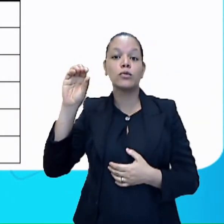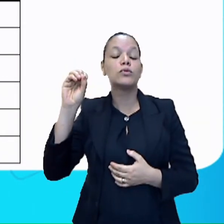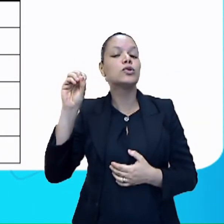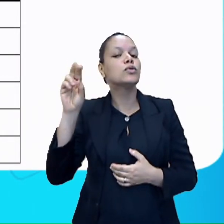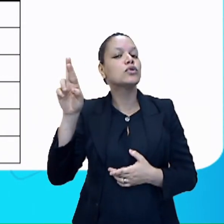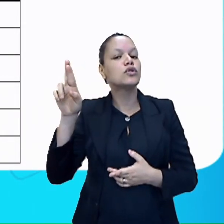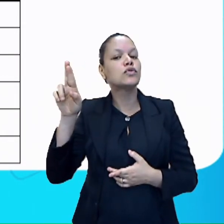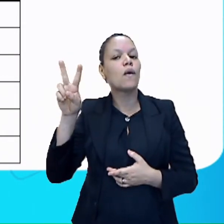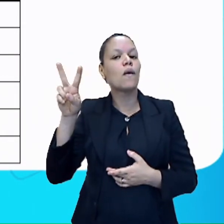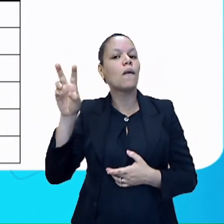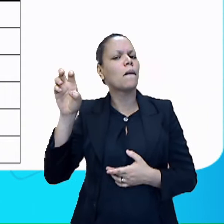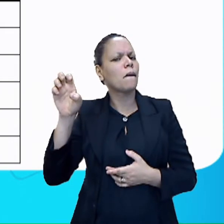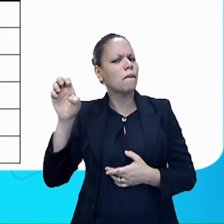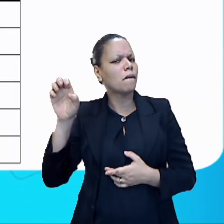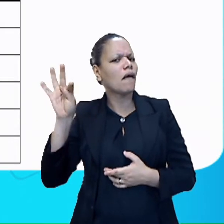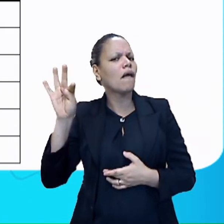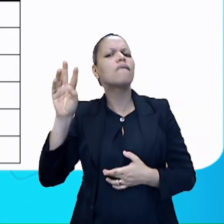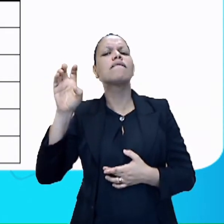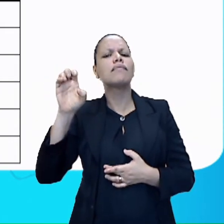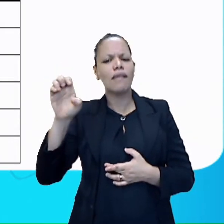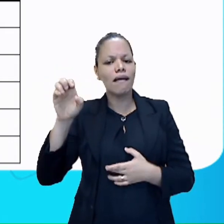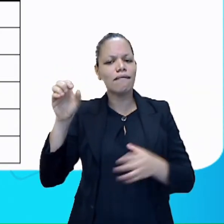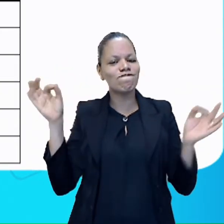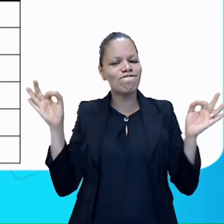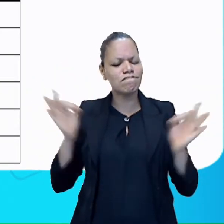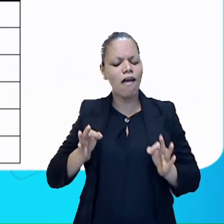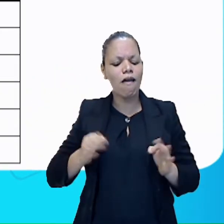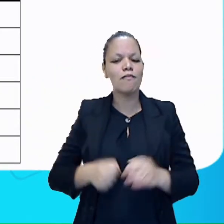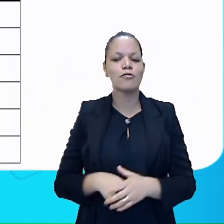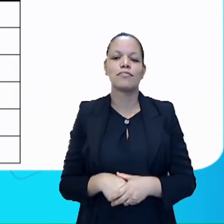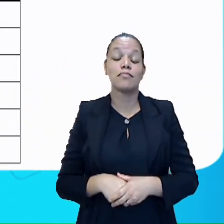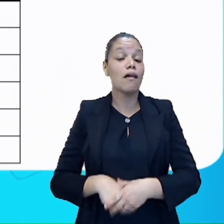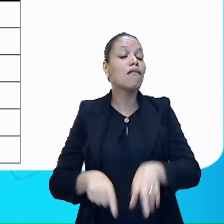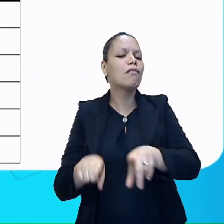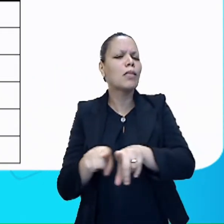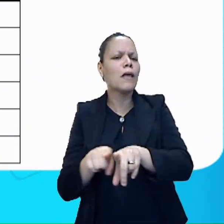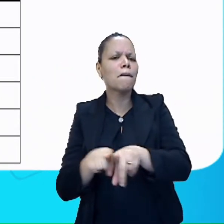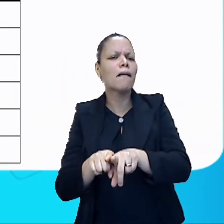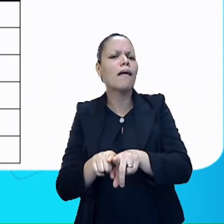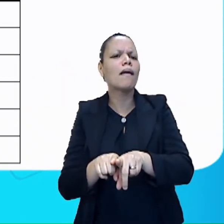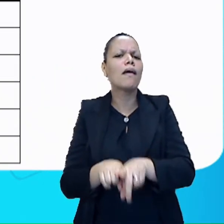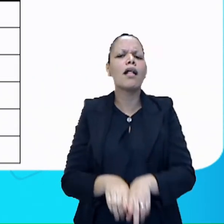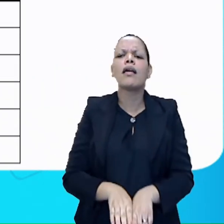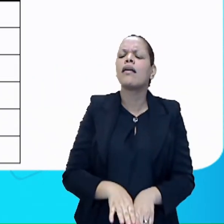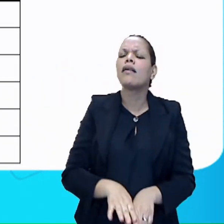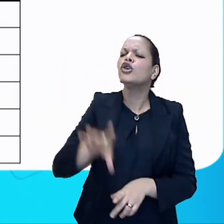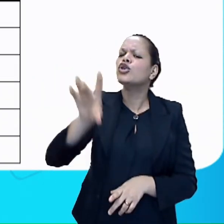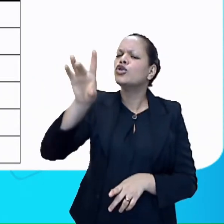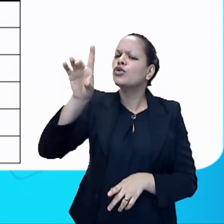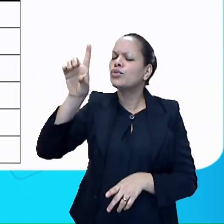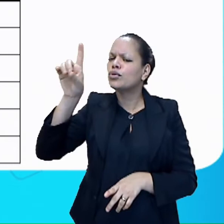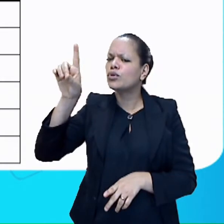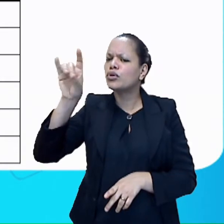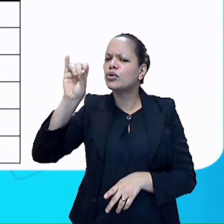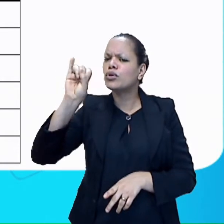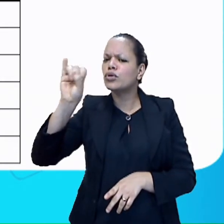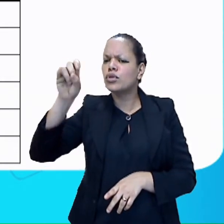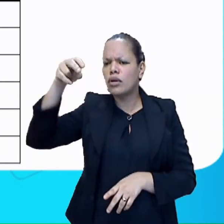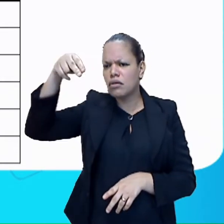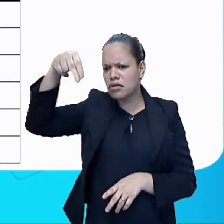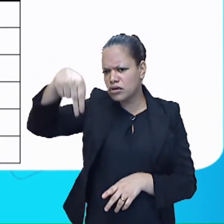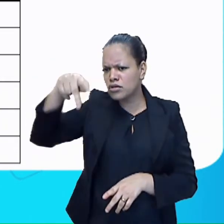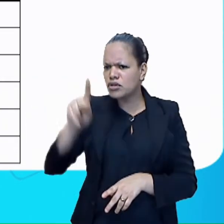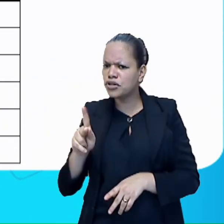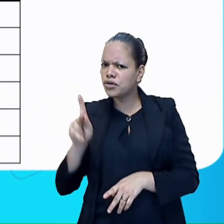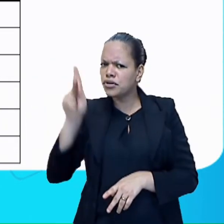vogal E. Olha o outro exemplo. Dinheiro. Não parece no dia a dia, quando a gente vai falar assim, ô pai,